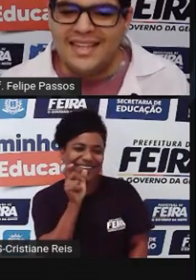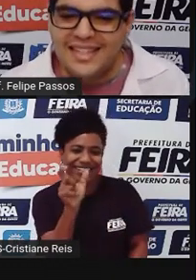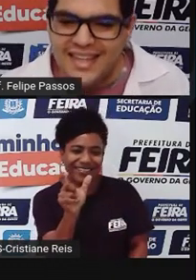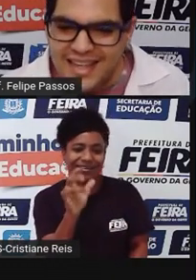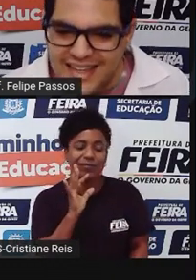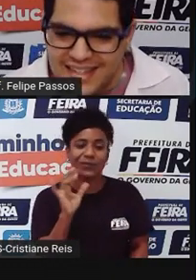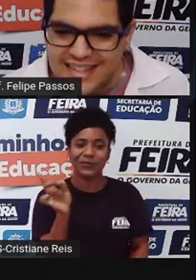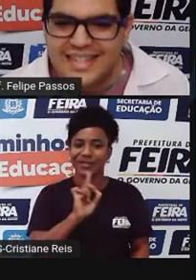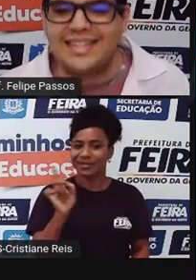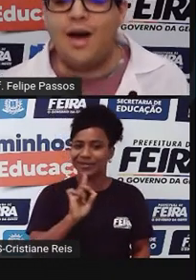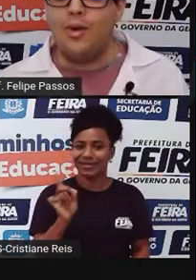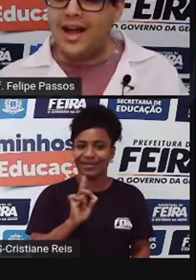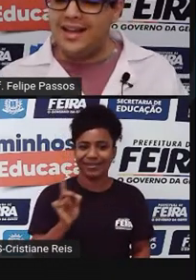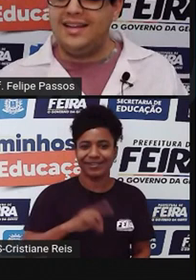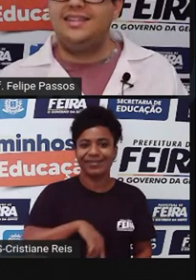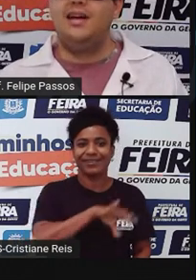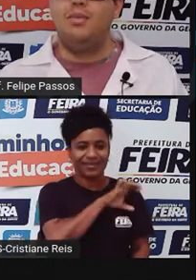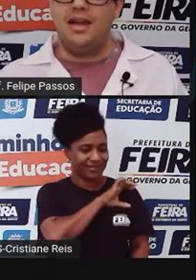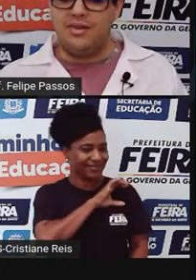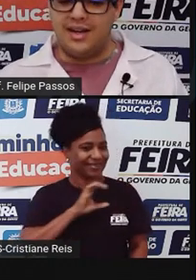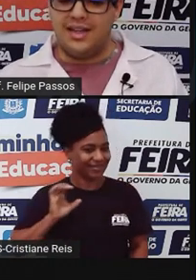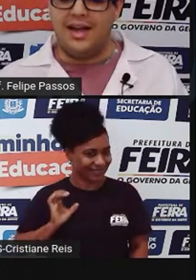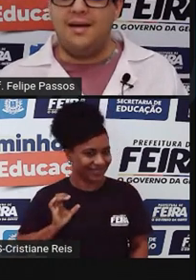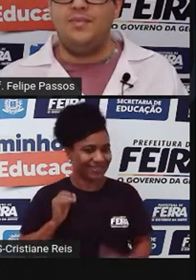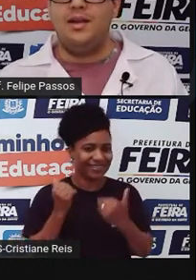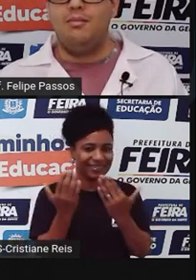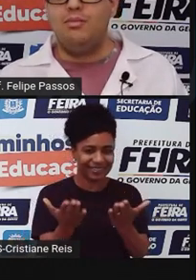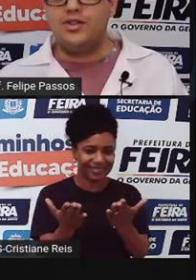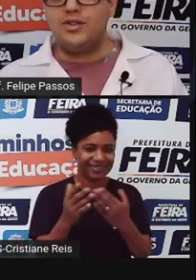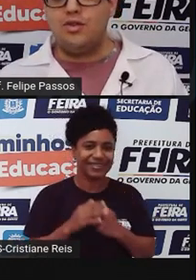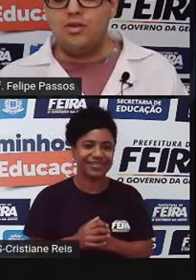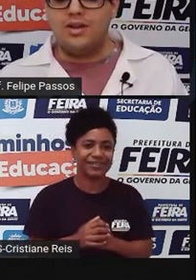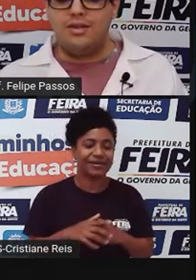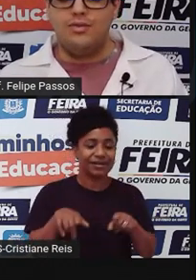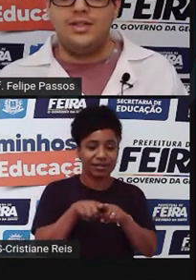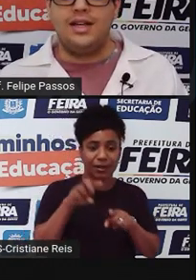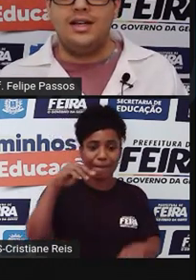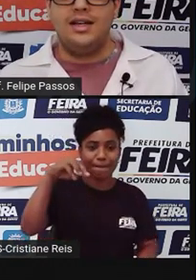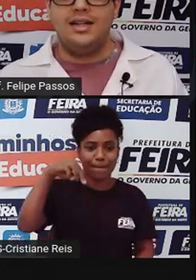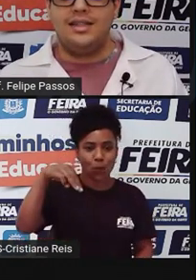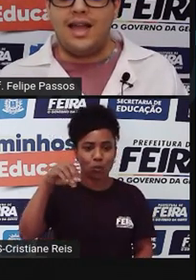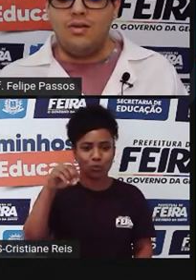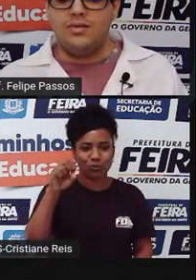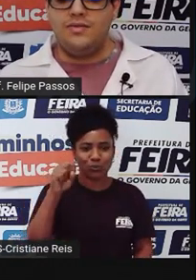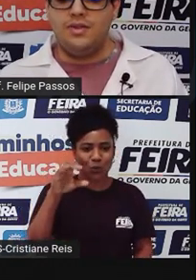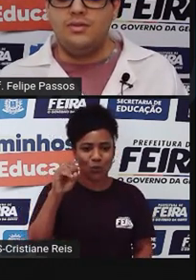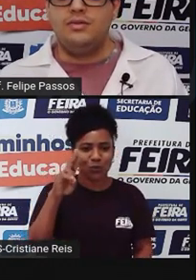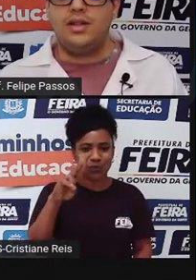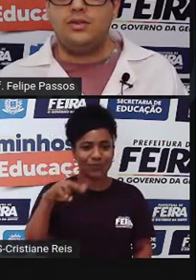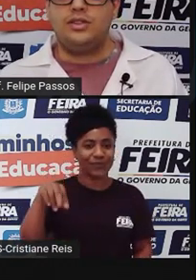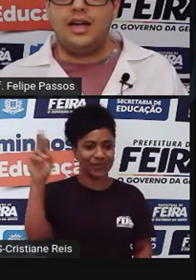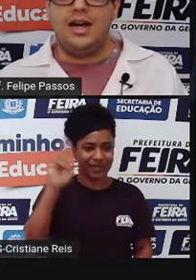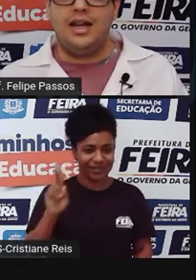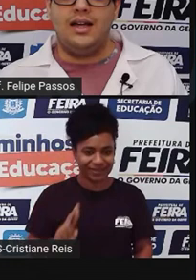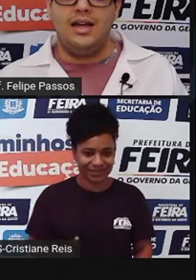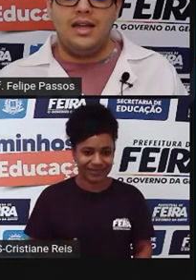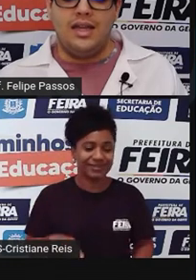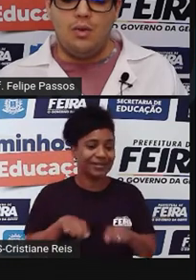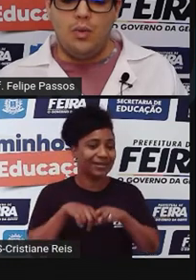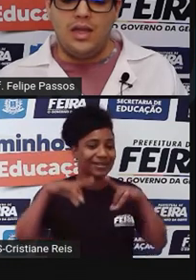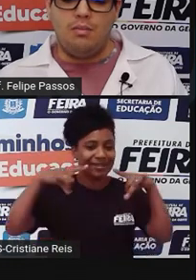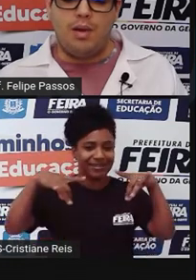me sim salga também no Canadá Moscou na Rússia tá uns mil na